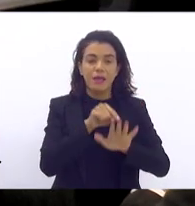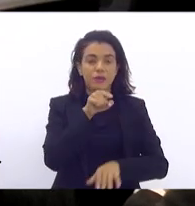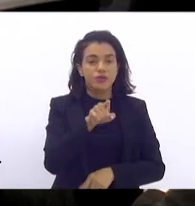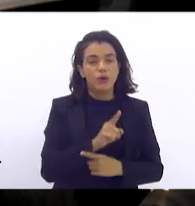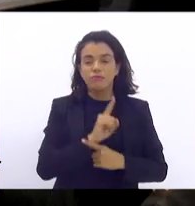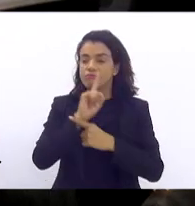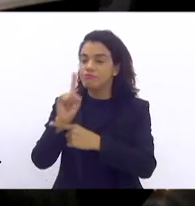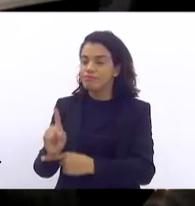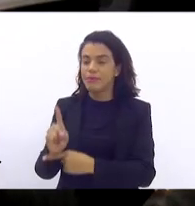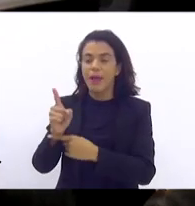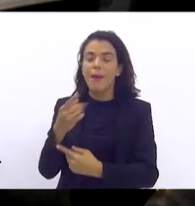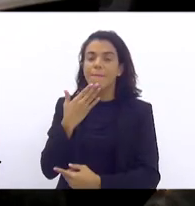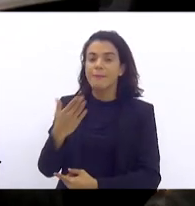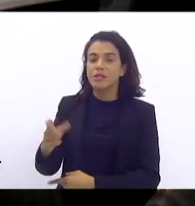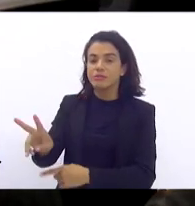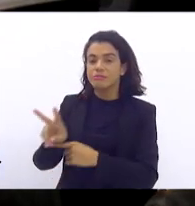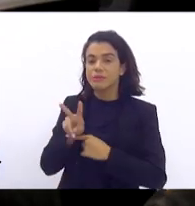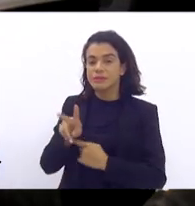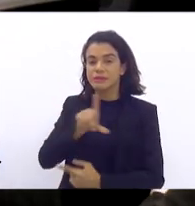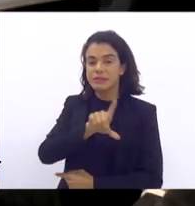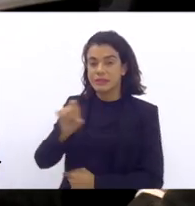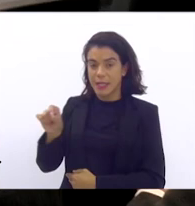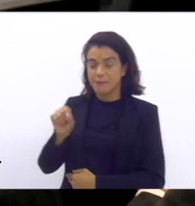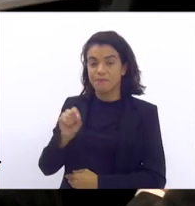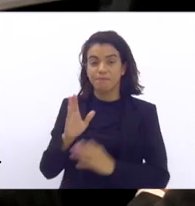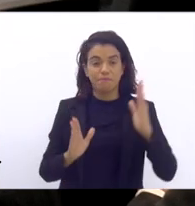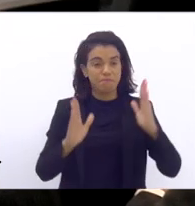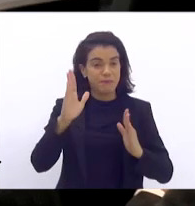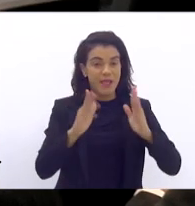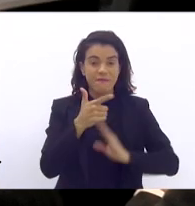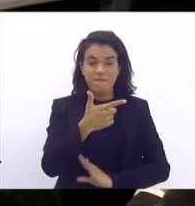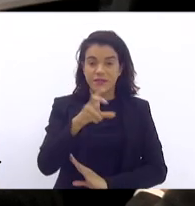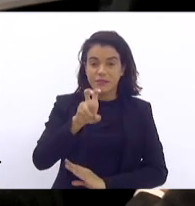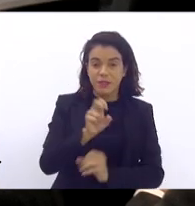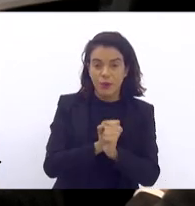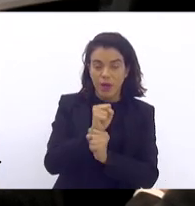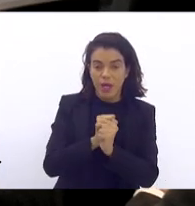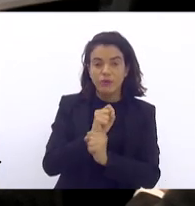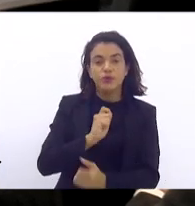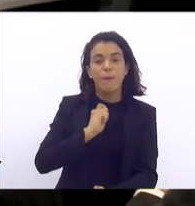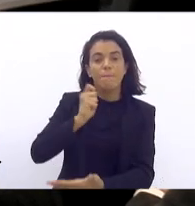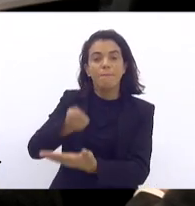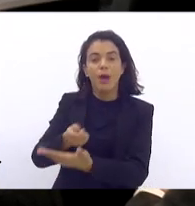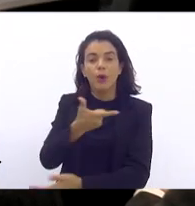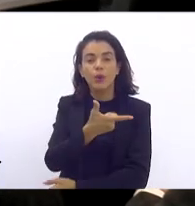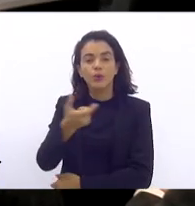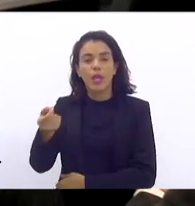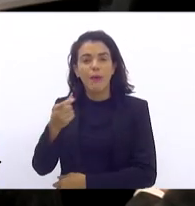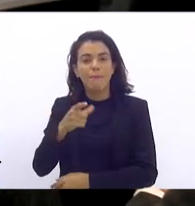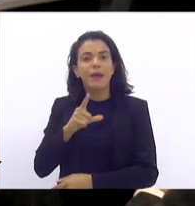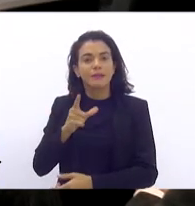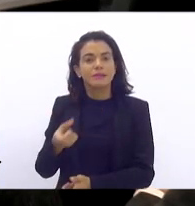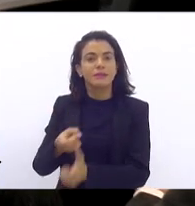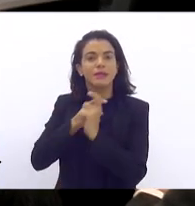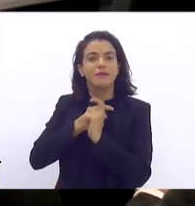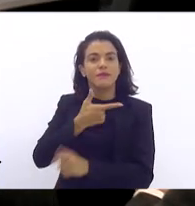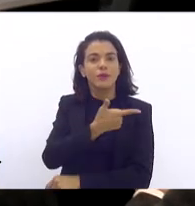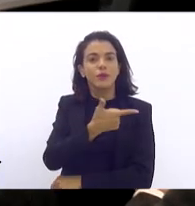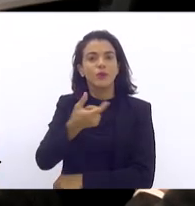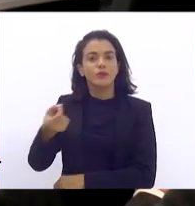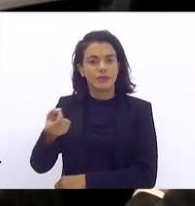emprestado aí ao longo de 25 anos o senhor pagou r$ 200 aí quando você olha você ainda tá devendo r$ 200